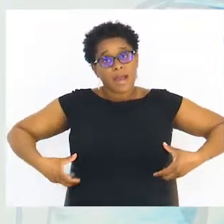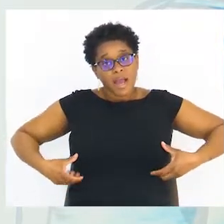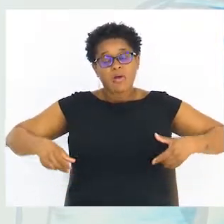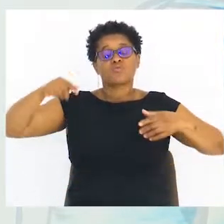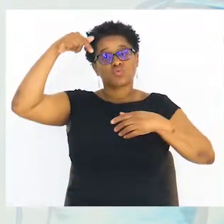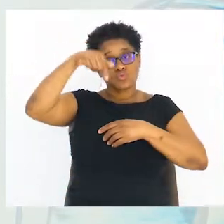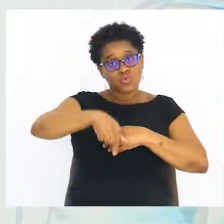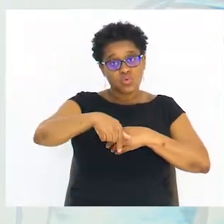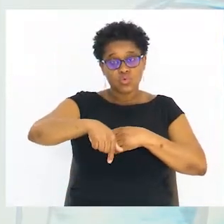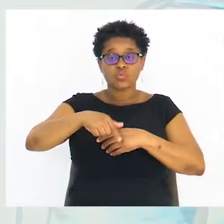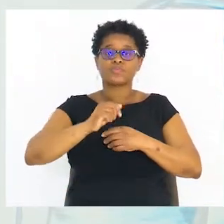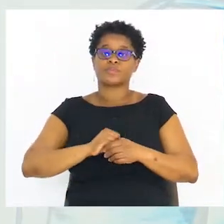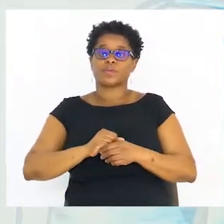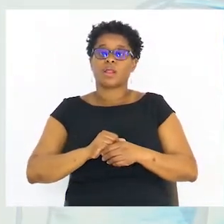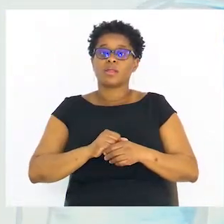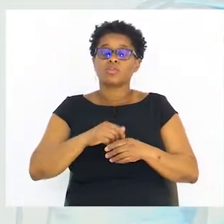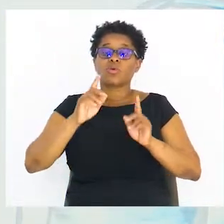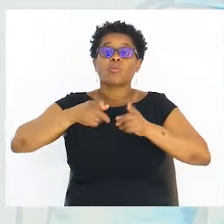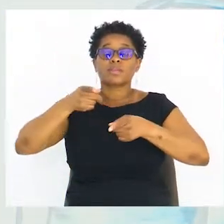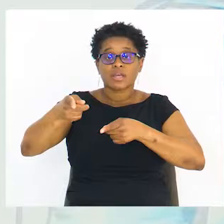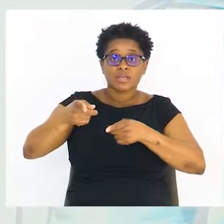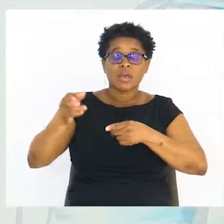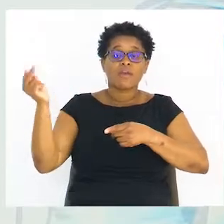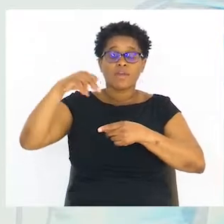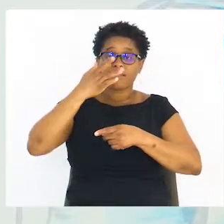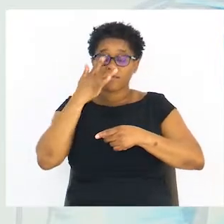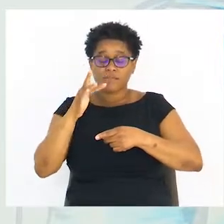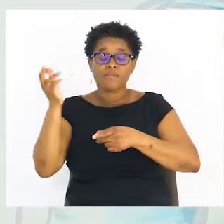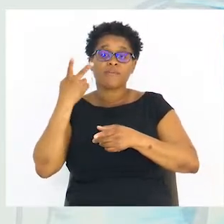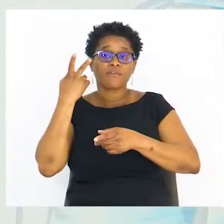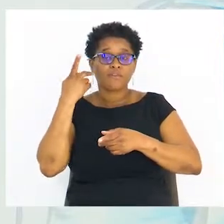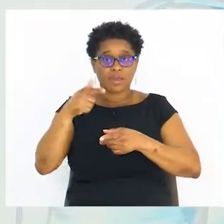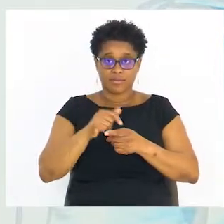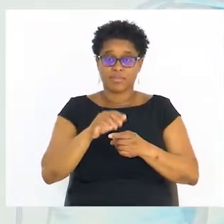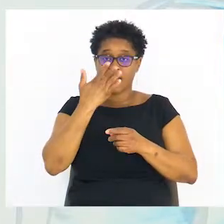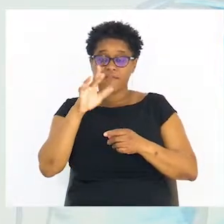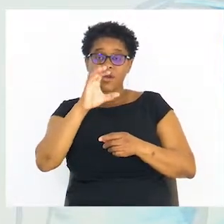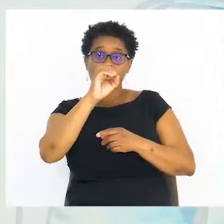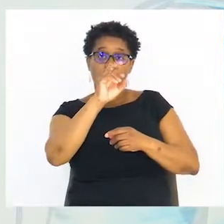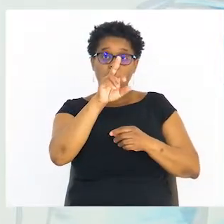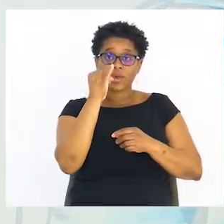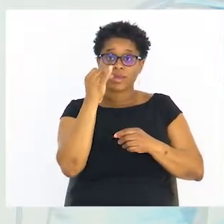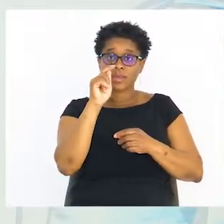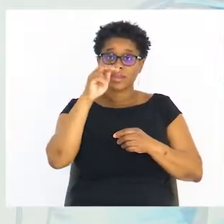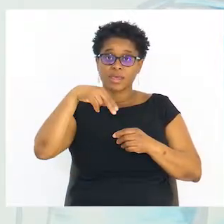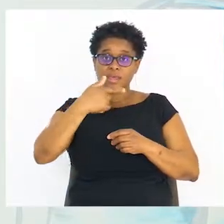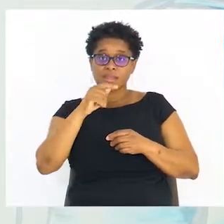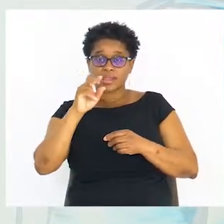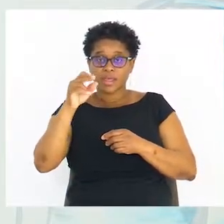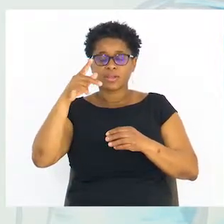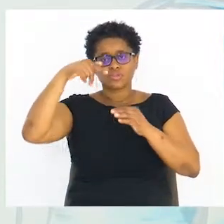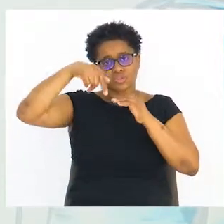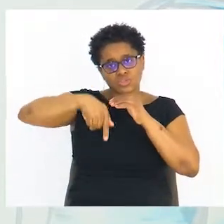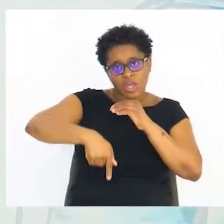povoaram então a África Oriental, desceram para a África do